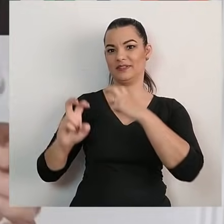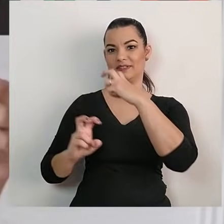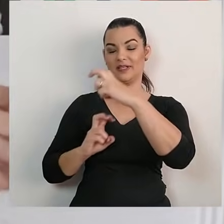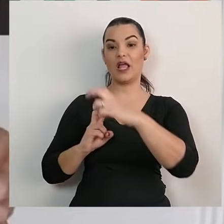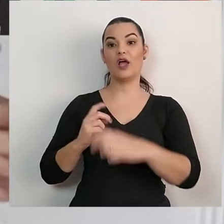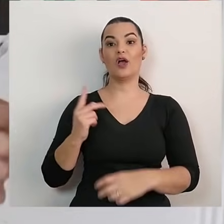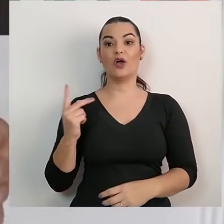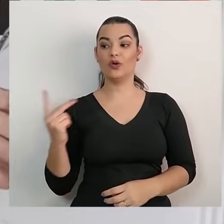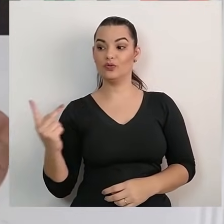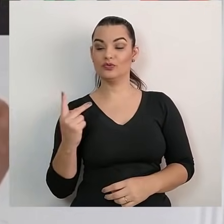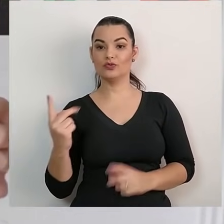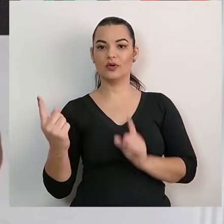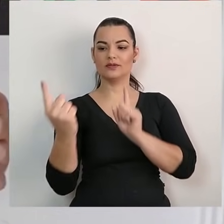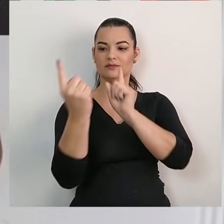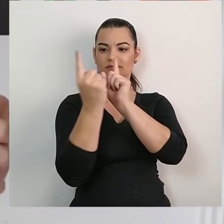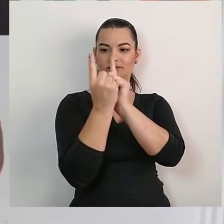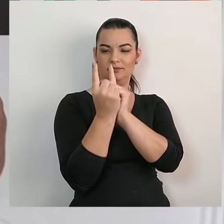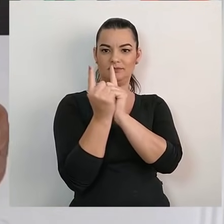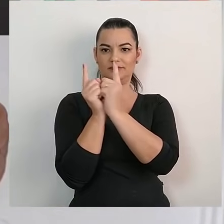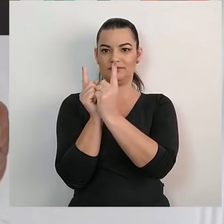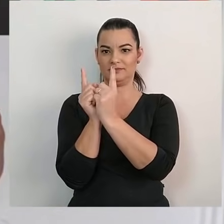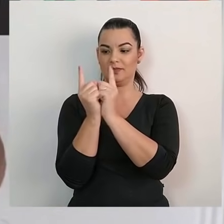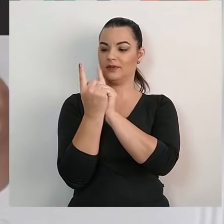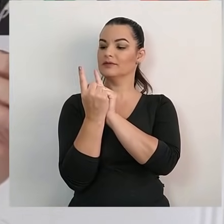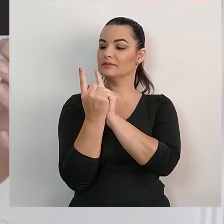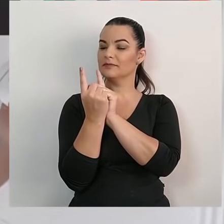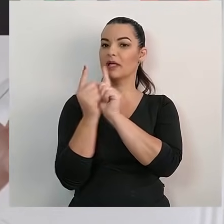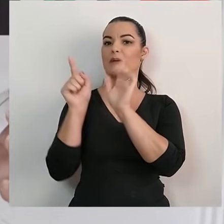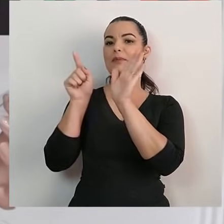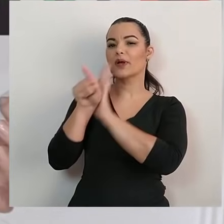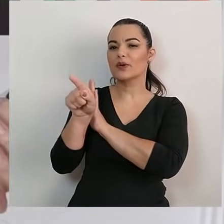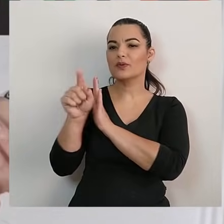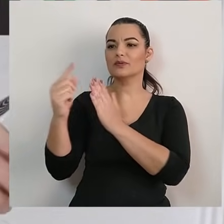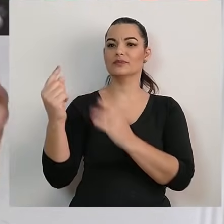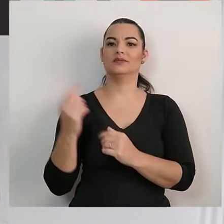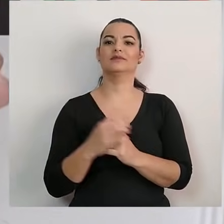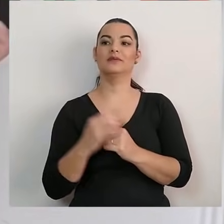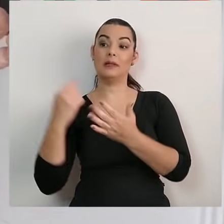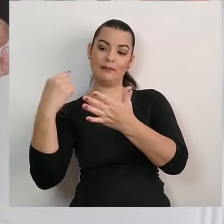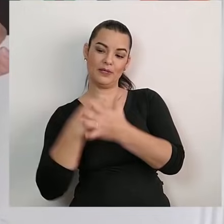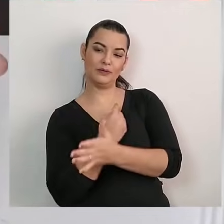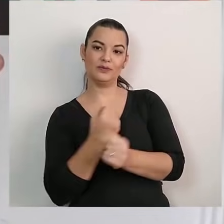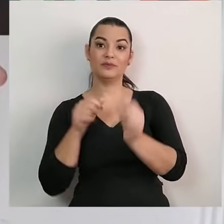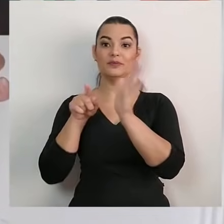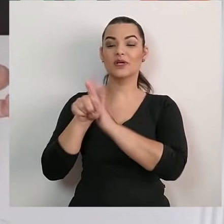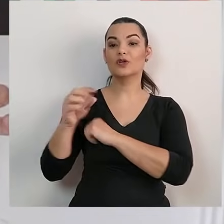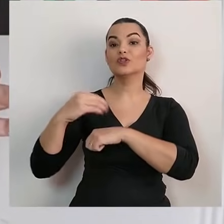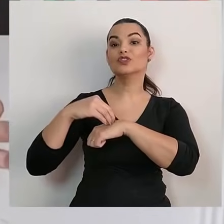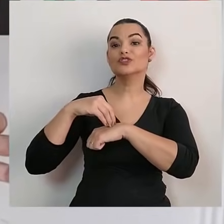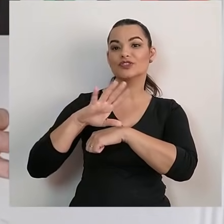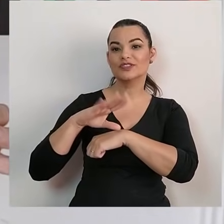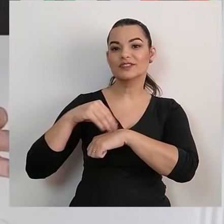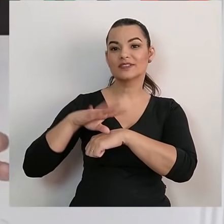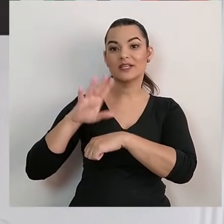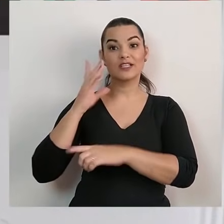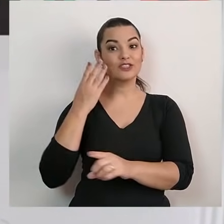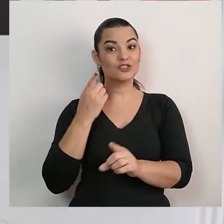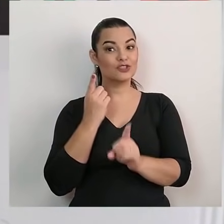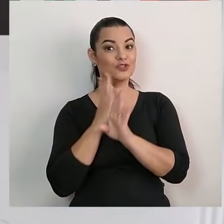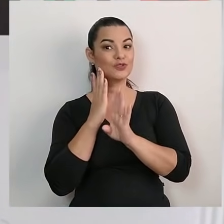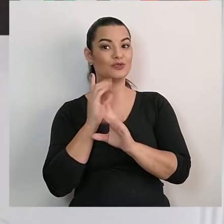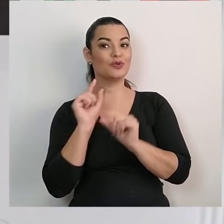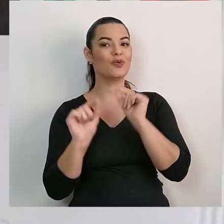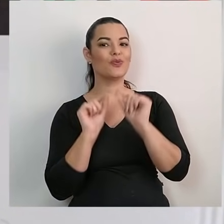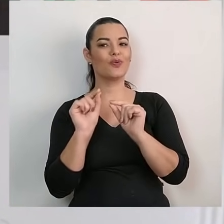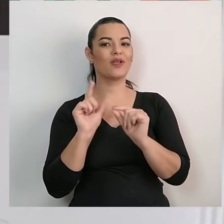frente e vão perguntando um para o outro pistas para descobrirem o que está nas cartas.